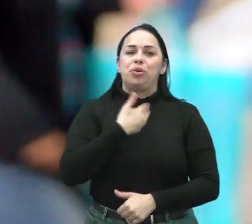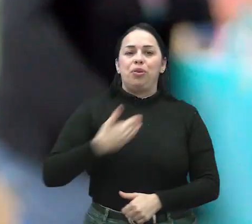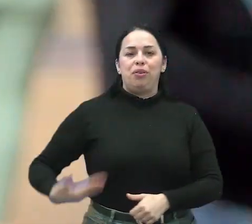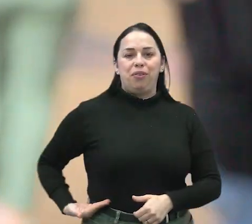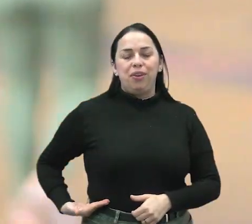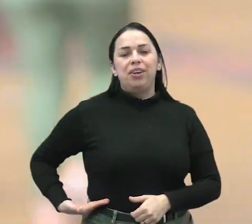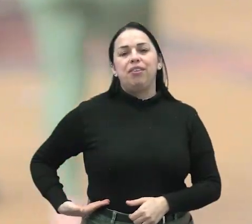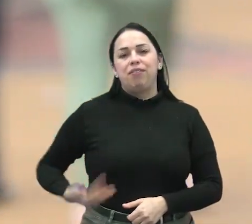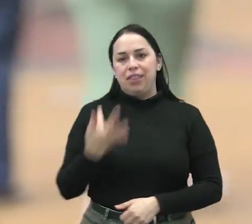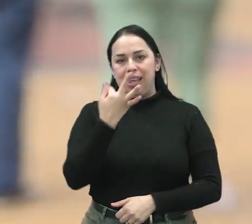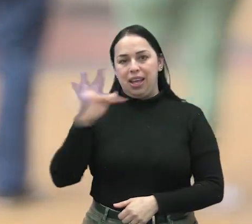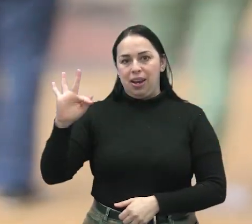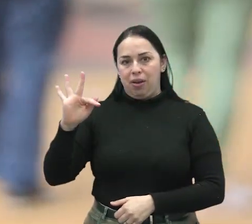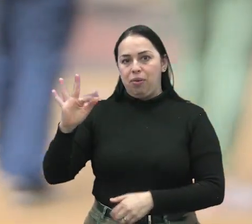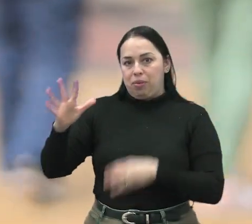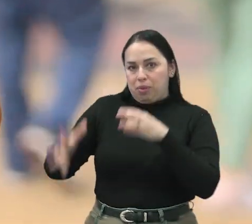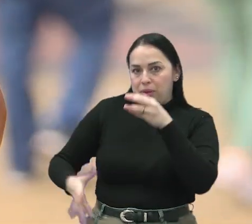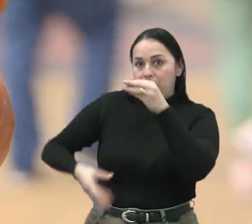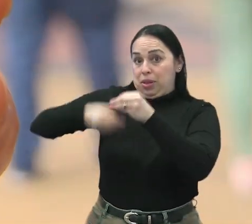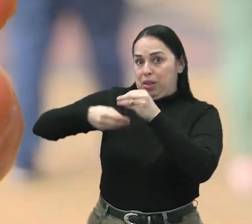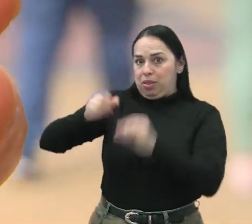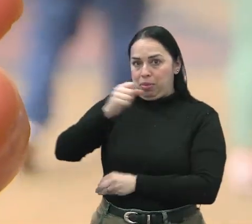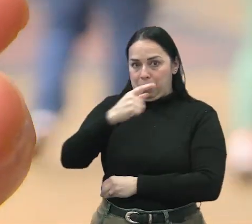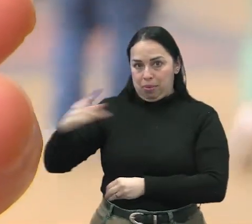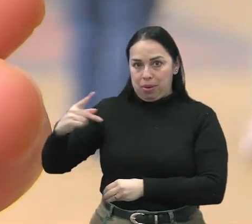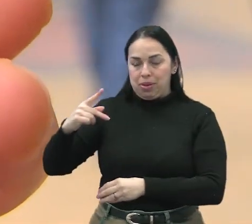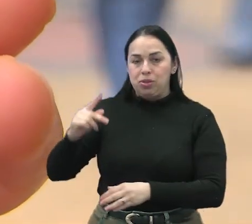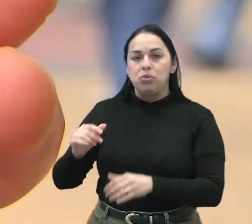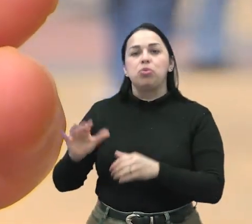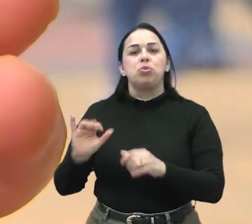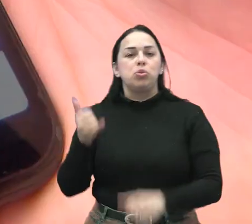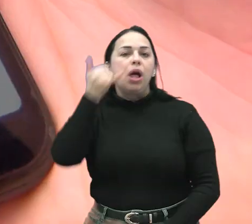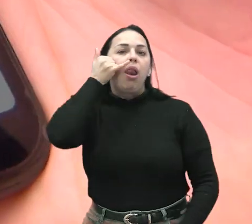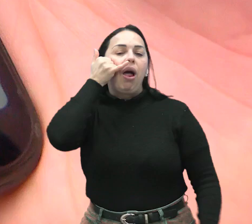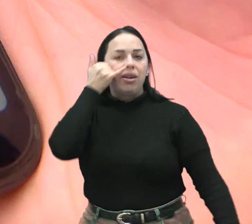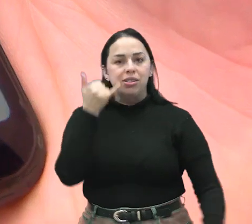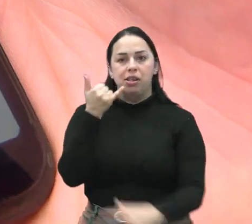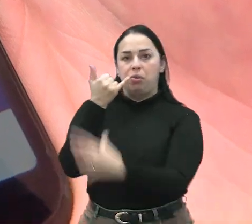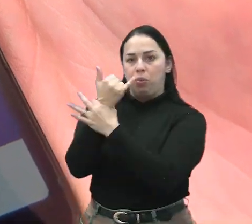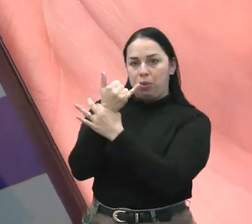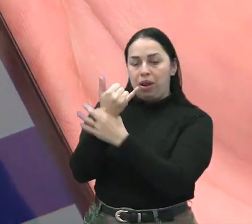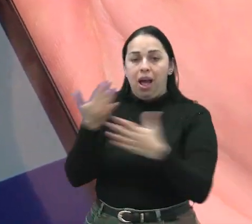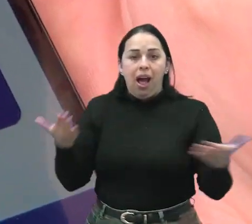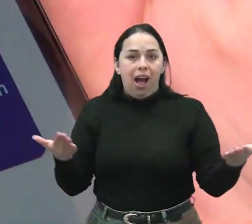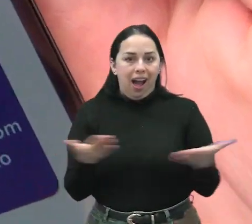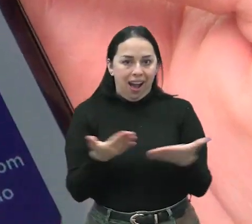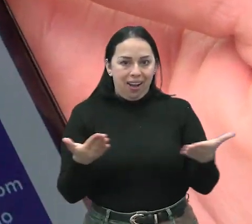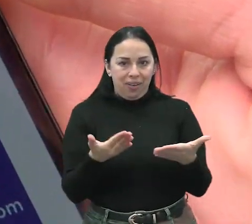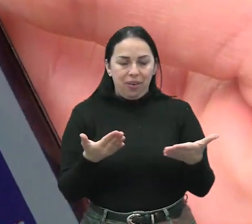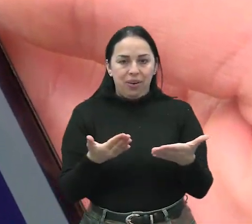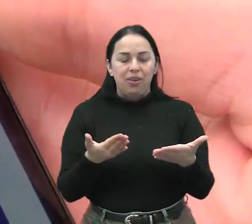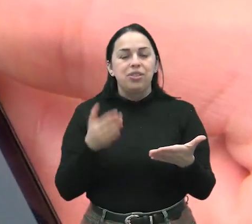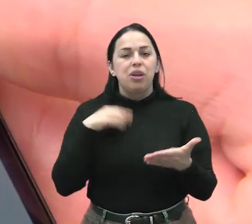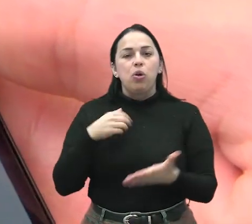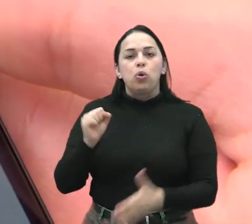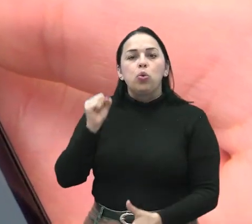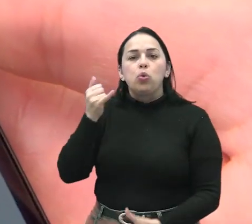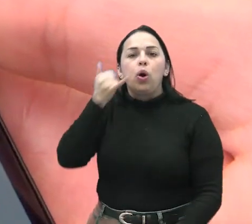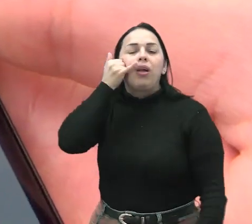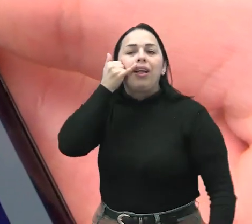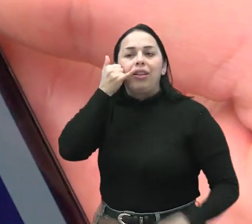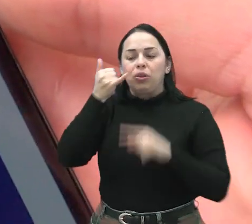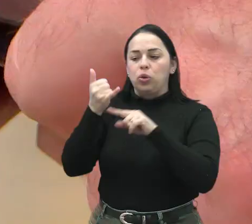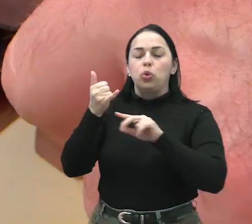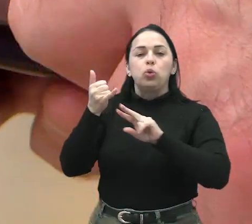uma nova função ao aplicativo Celular Seguro. Agora, com o número do e-mail,